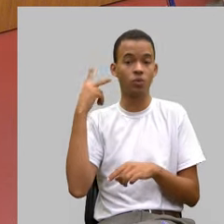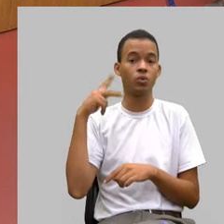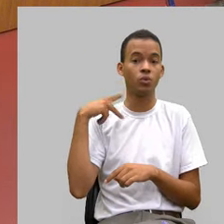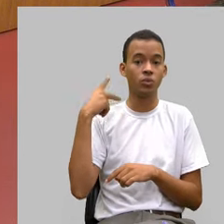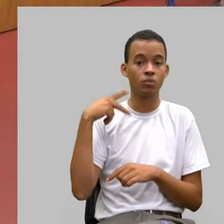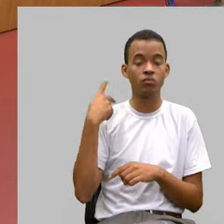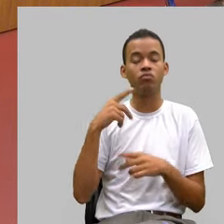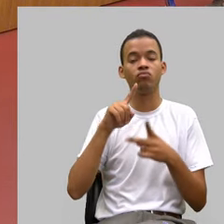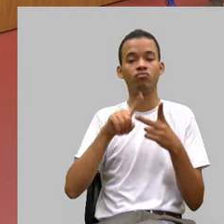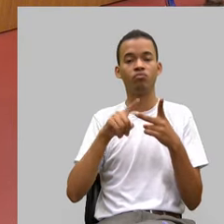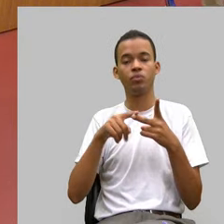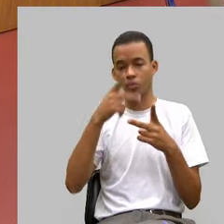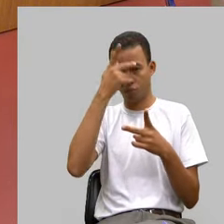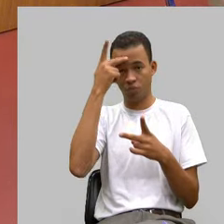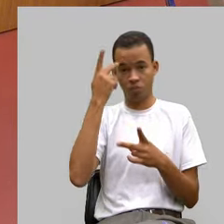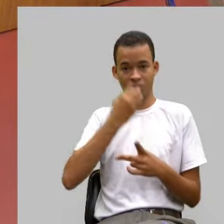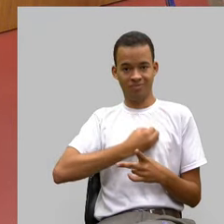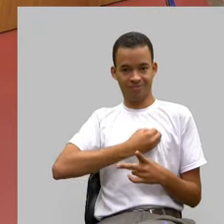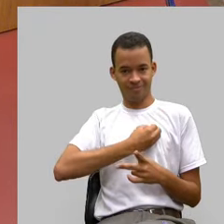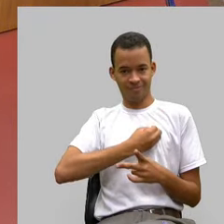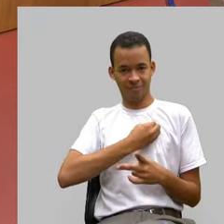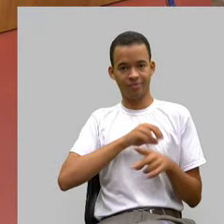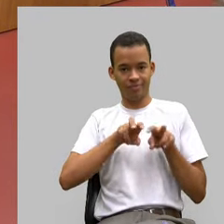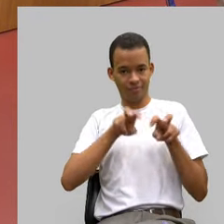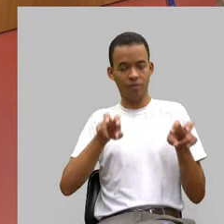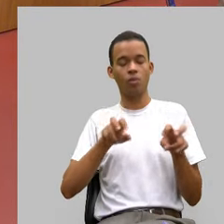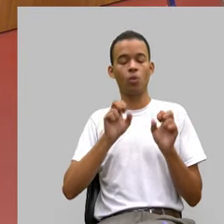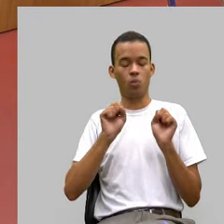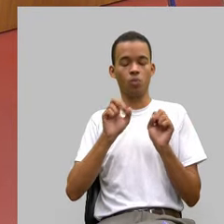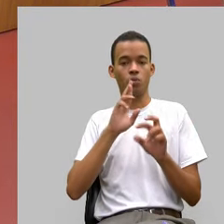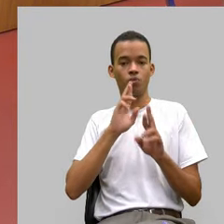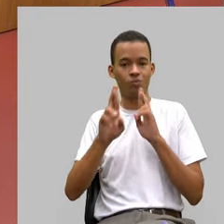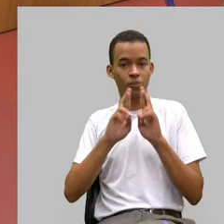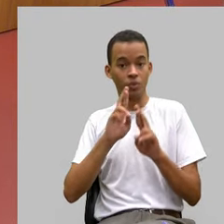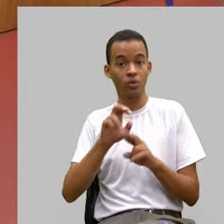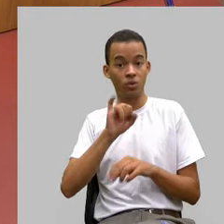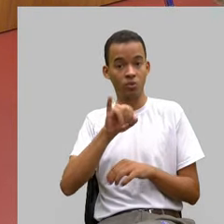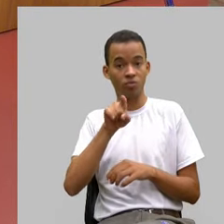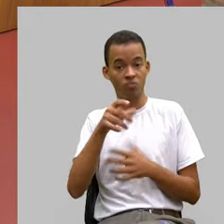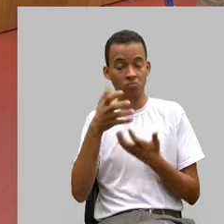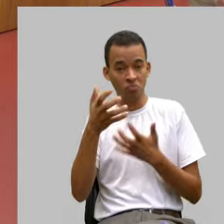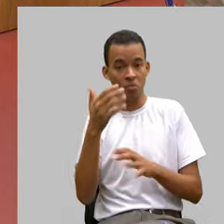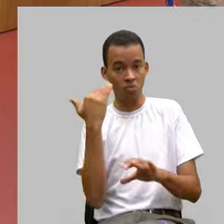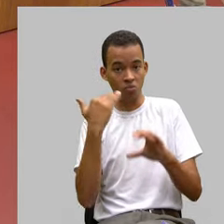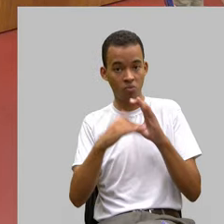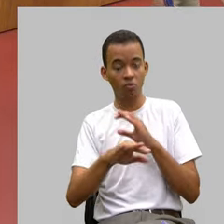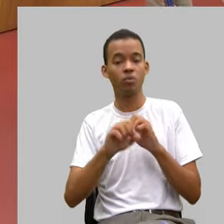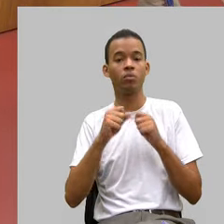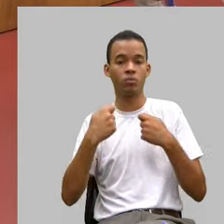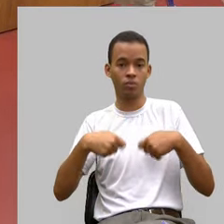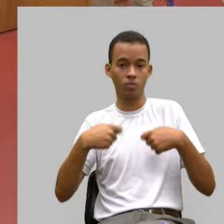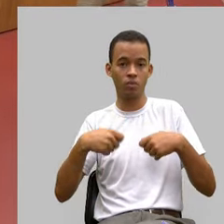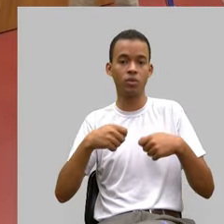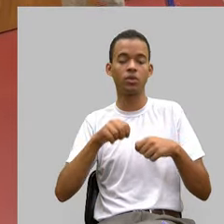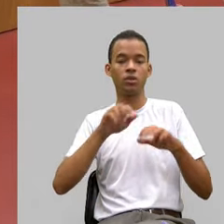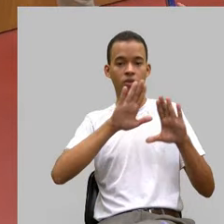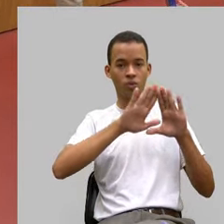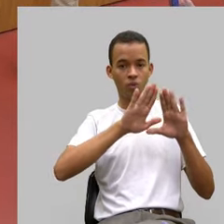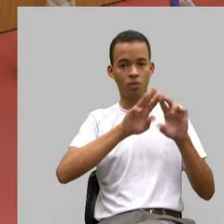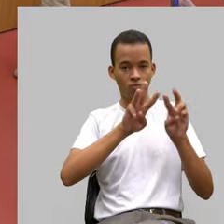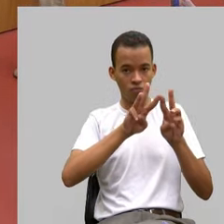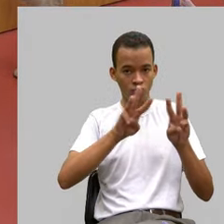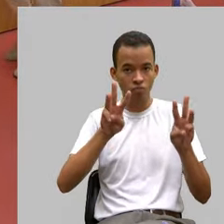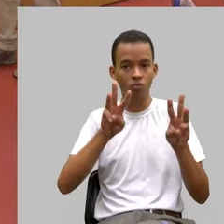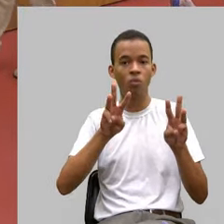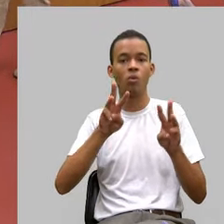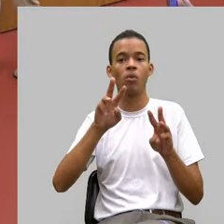participantes em um bate-papo para enviar mensagens o cidadão deverá efetuar login no portal da Assembleia o que pode